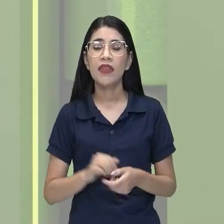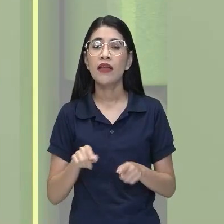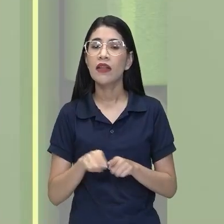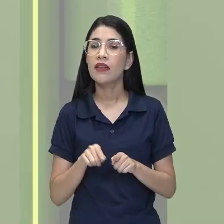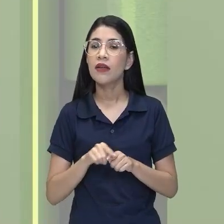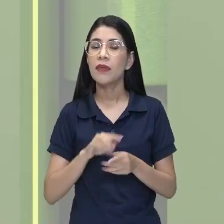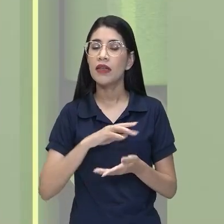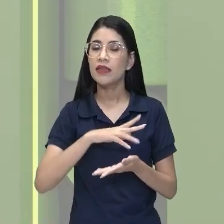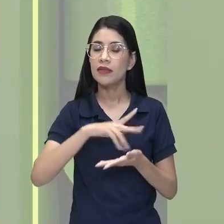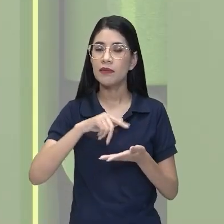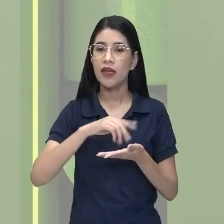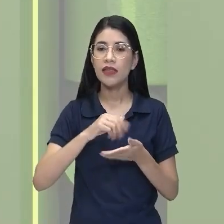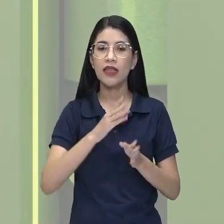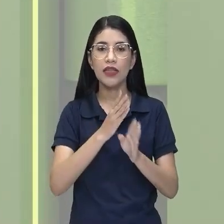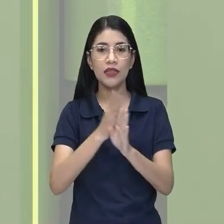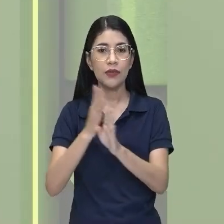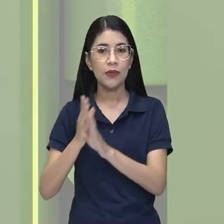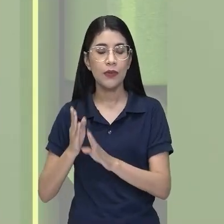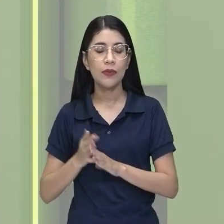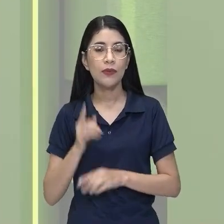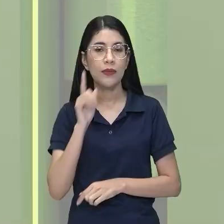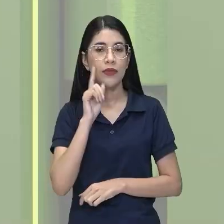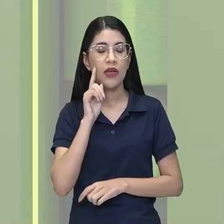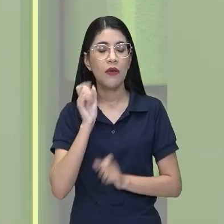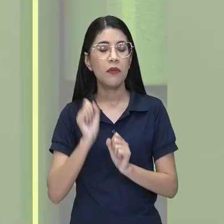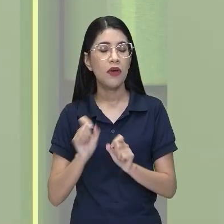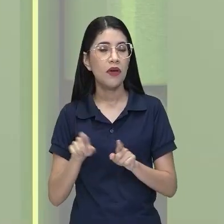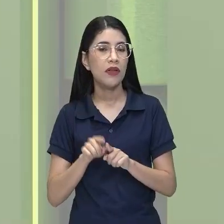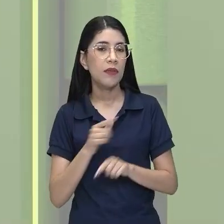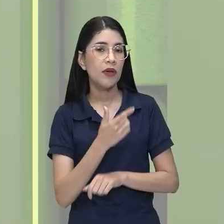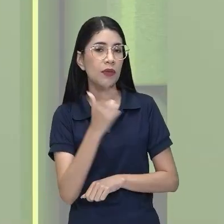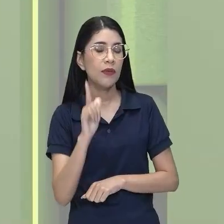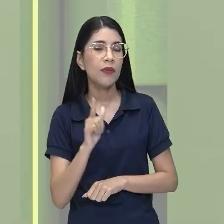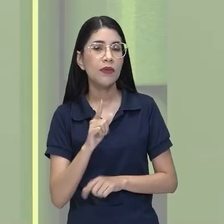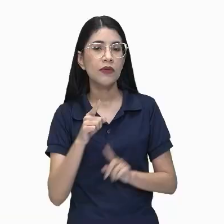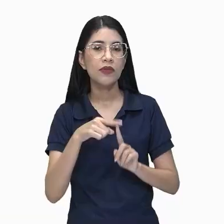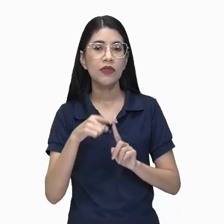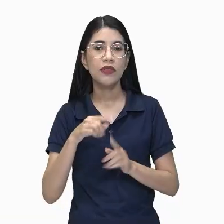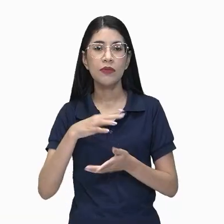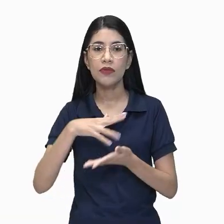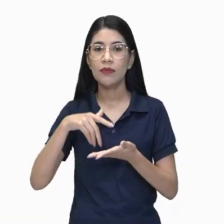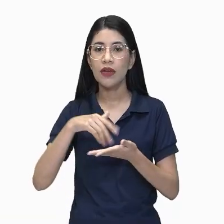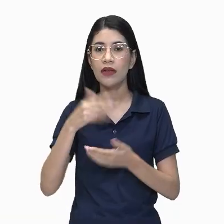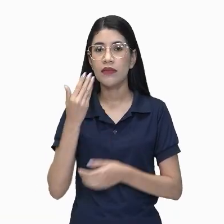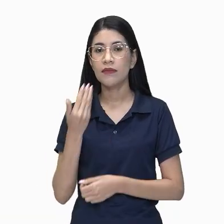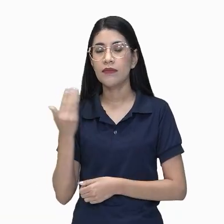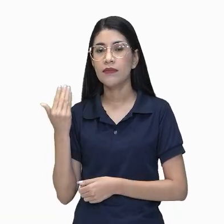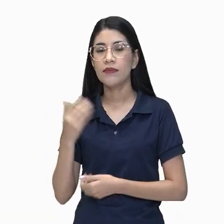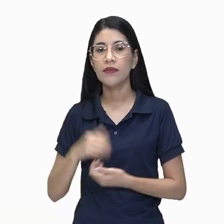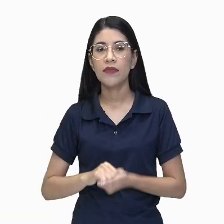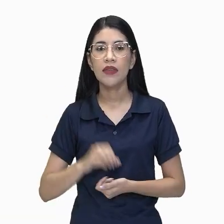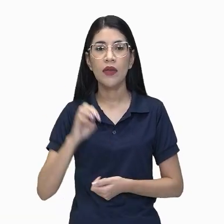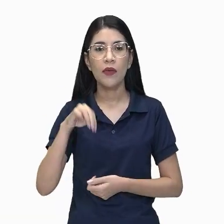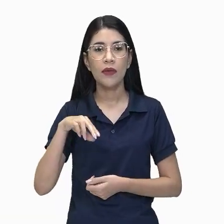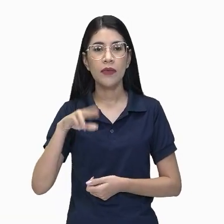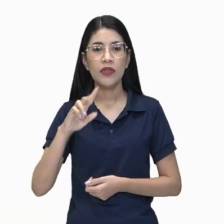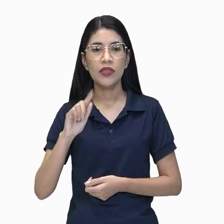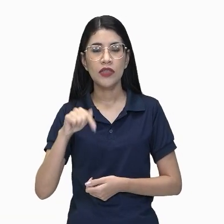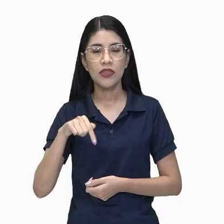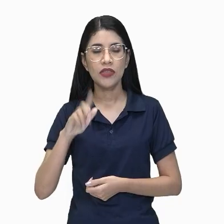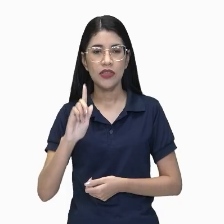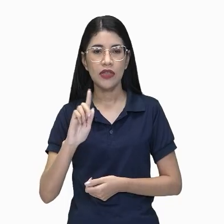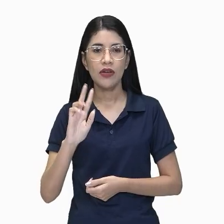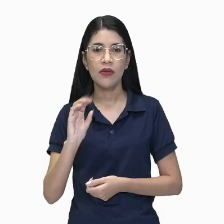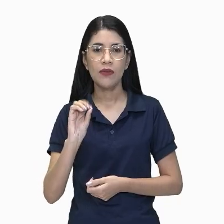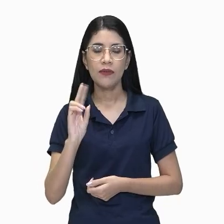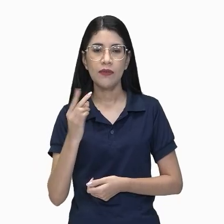bases que a gente encontra, podemos encontrar outras bases. Observem, Nós temos aí o hidróxido de magnésio,